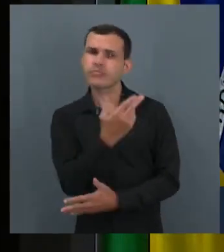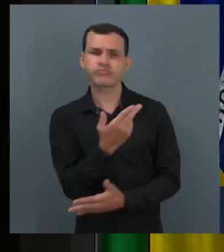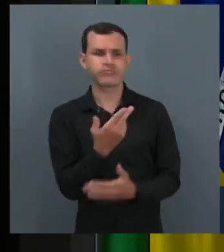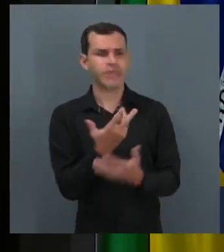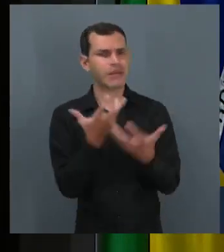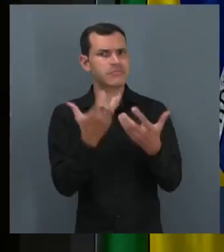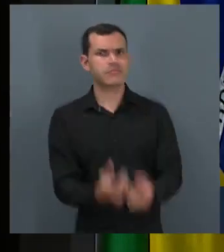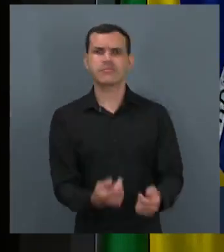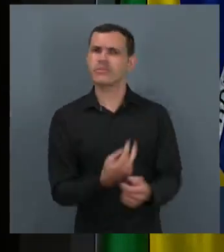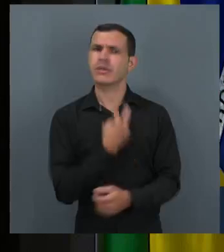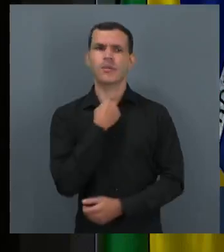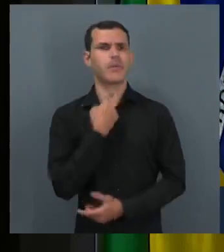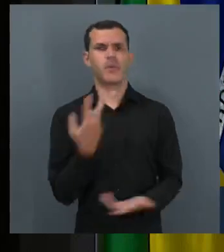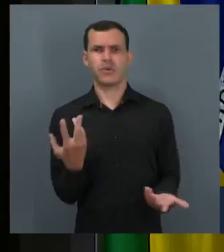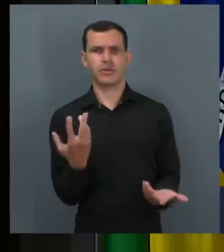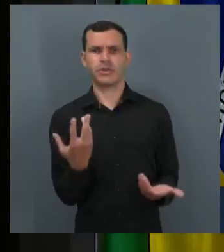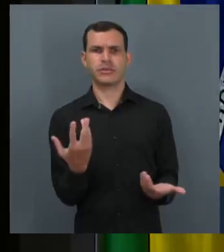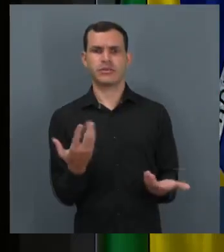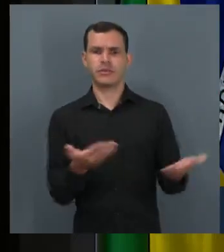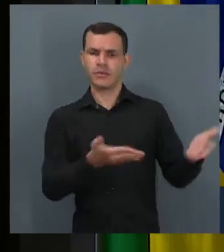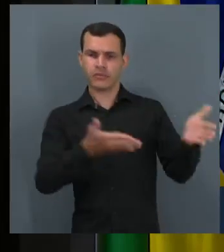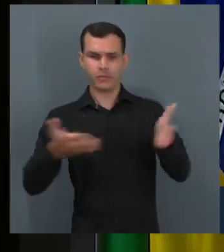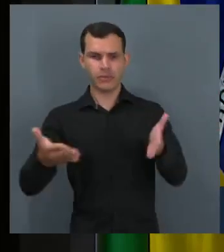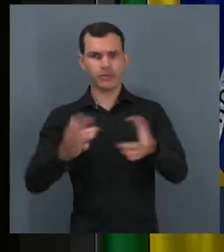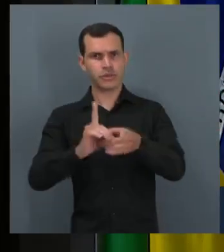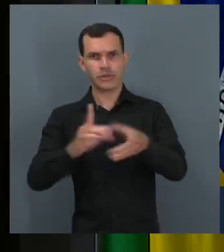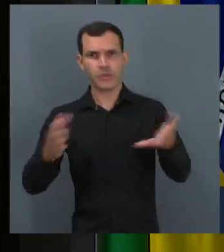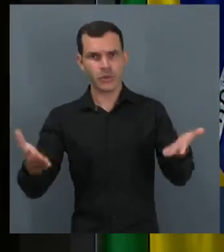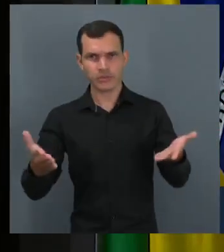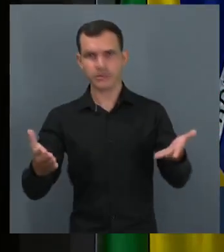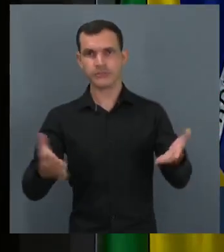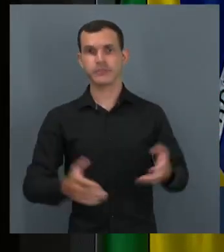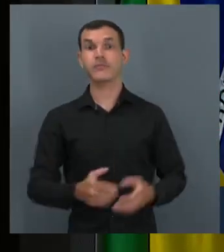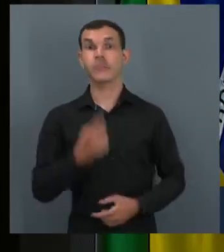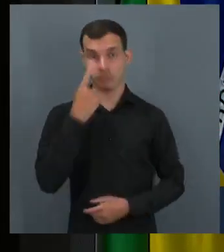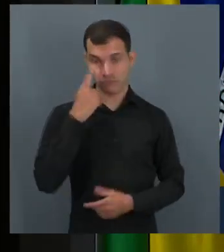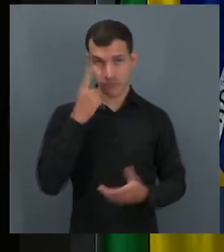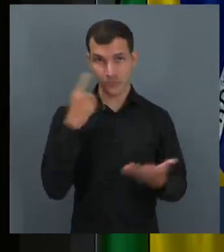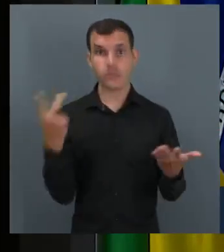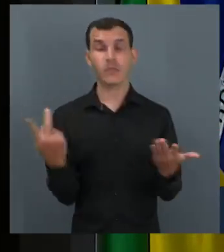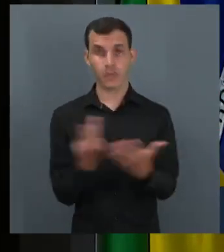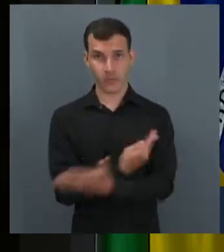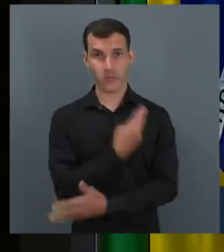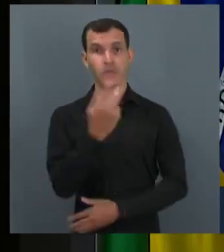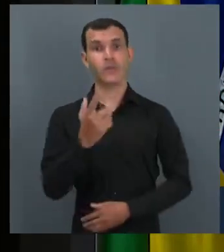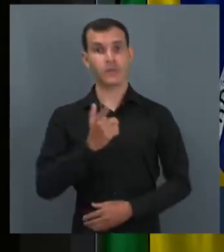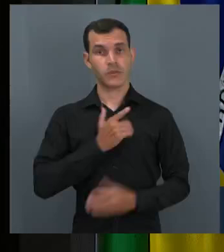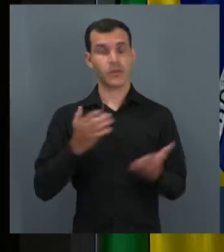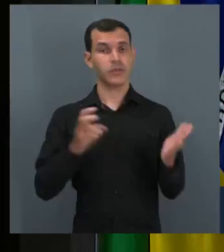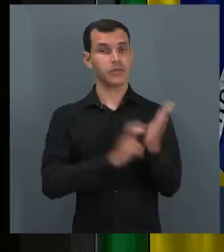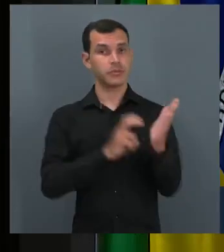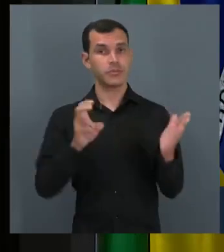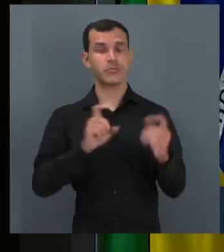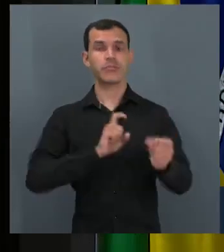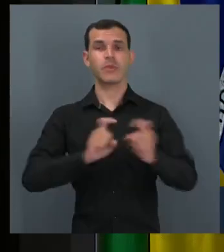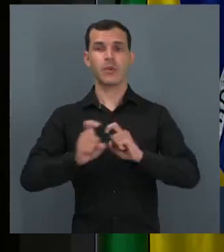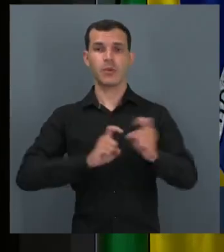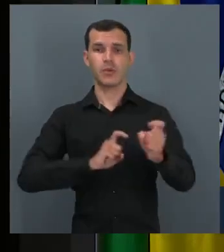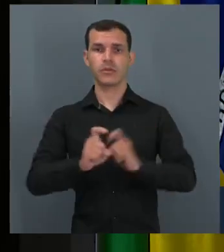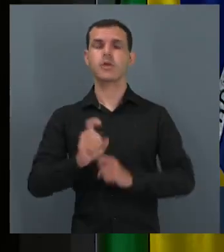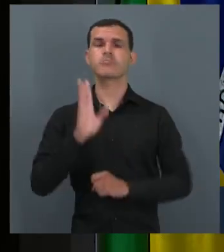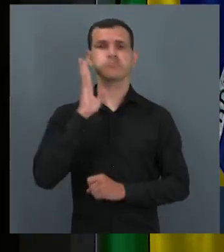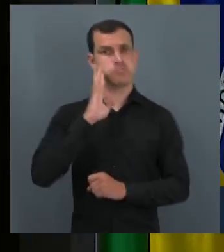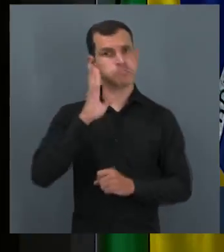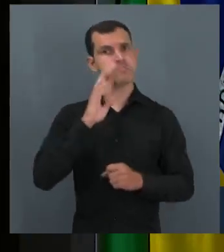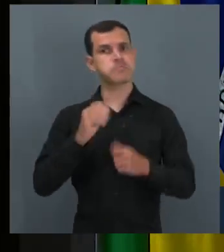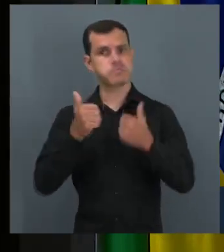no regime democrático. Olha só o que aconteceu de manhã, foi uma reunião muito bacana